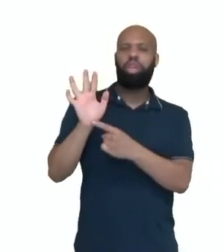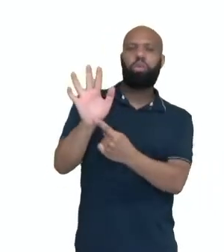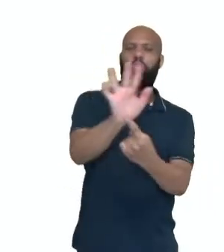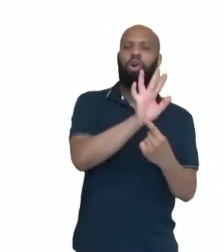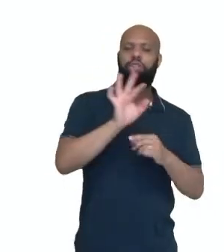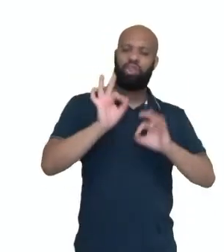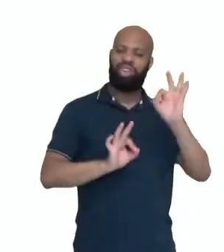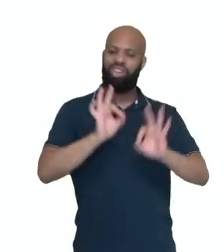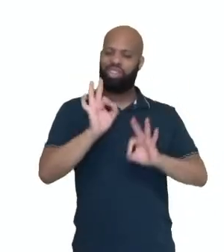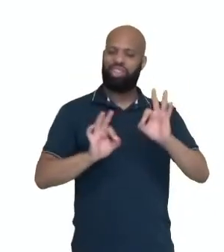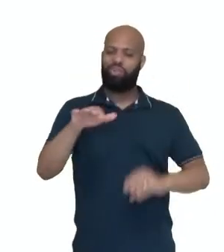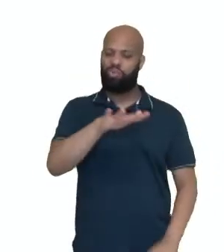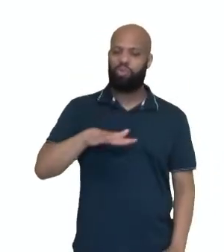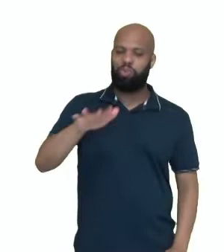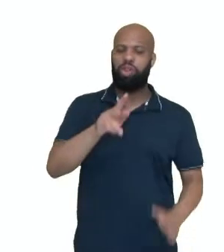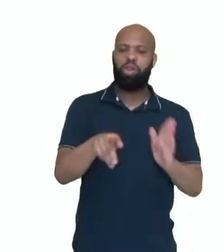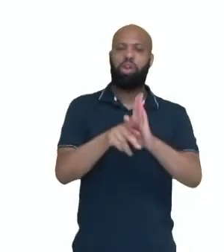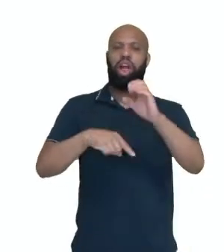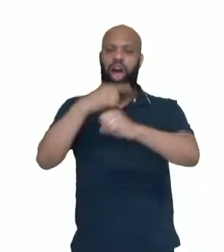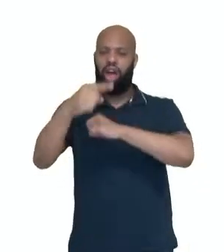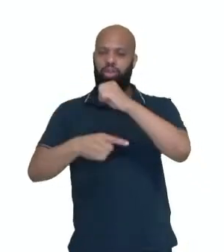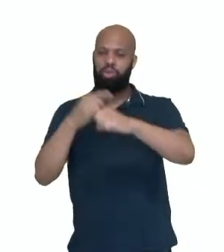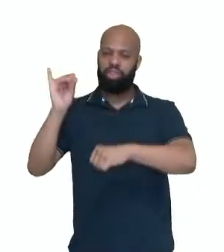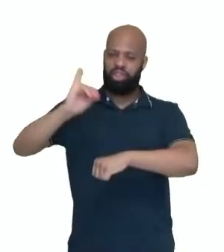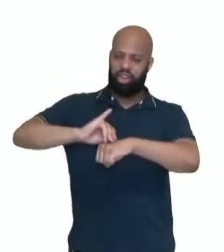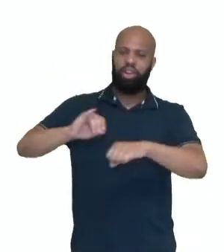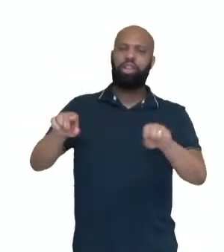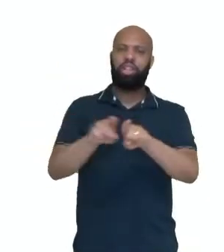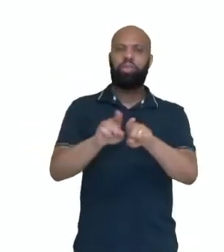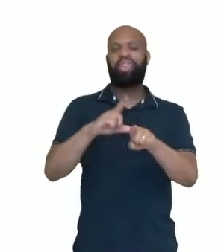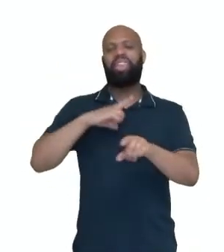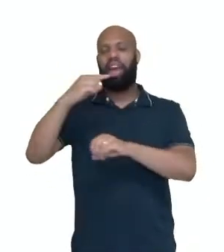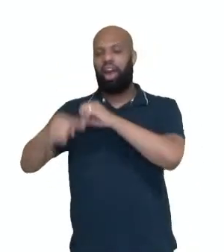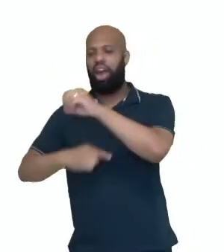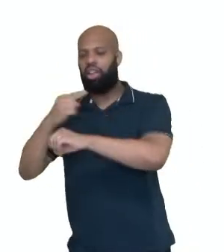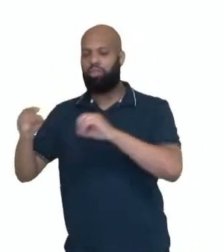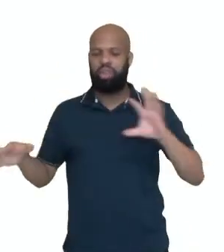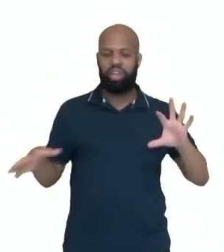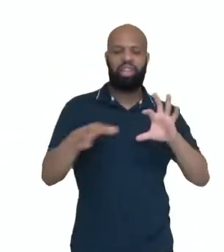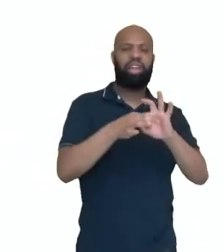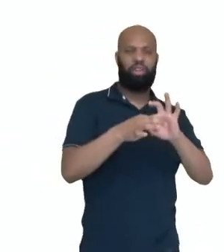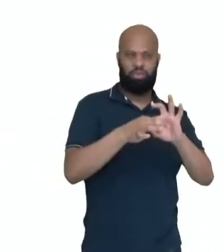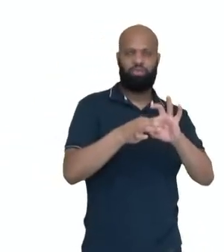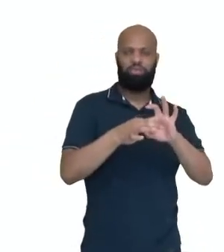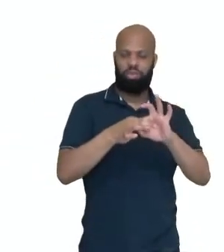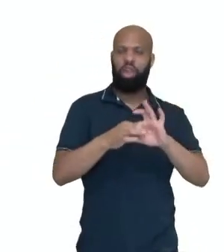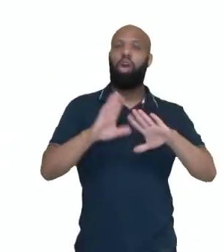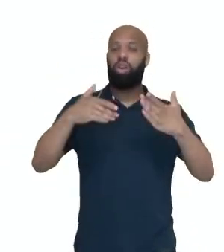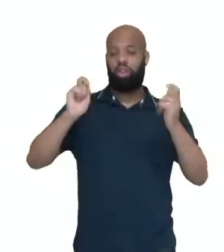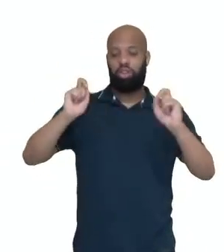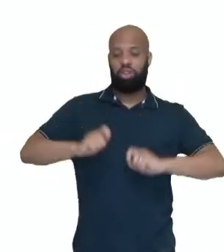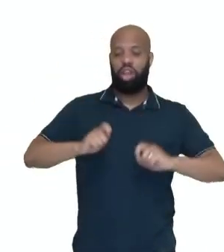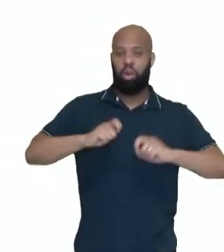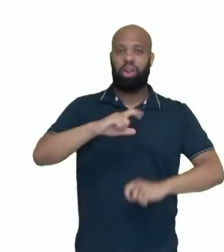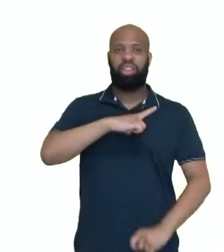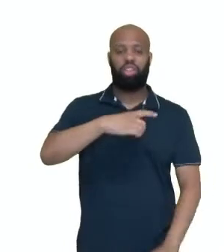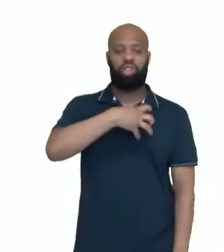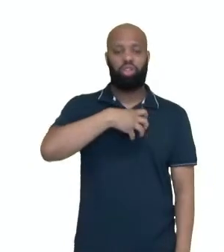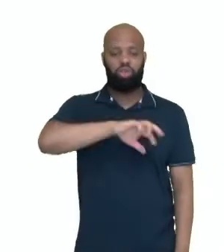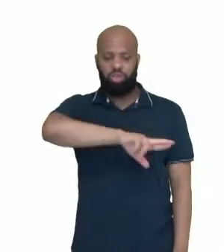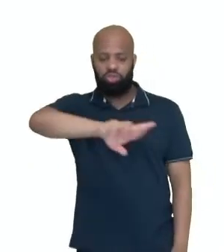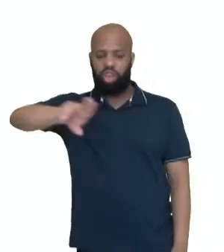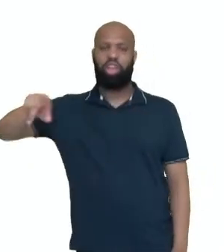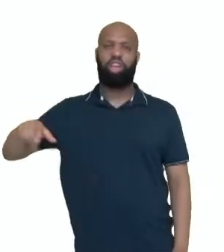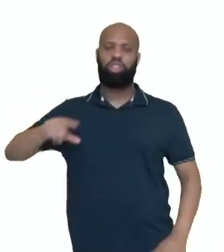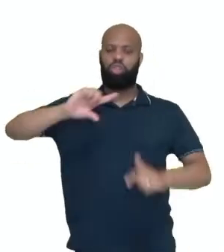arranjo espacial do átomo central e dos átomos ligados diretamente a ele. Podem assumir várias formas